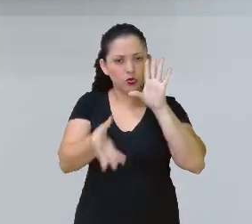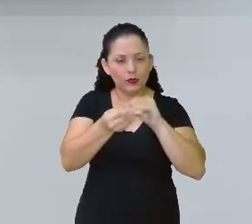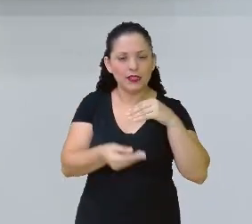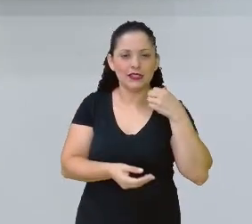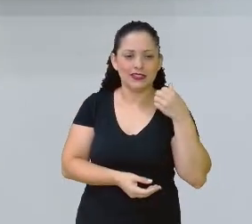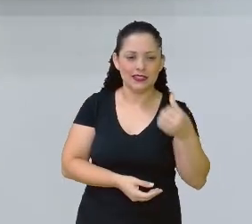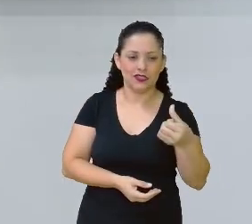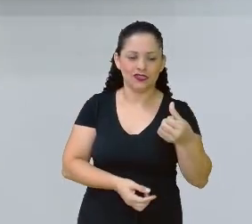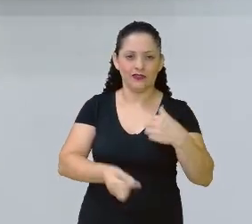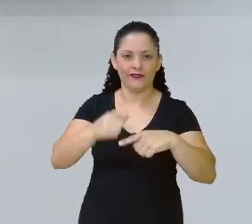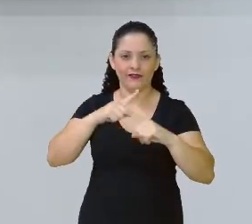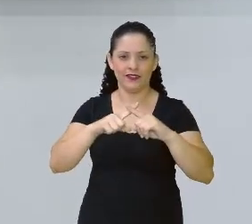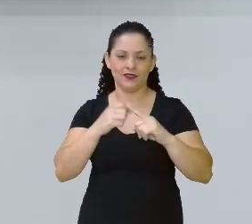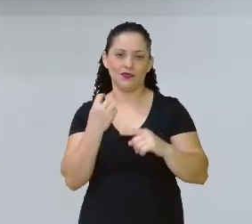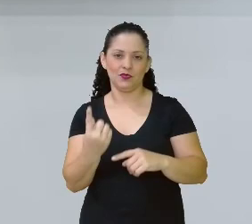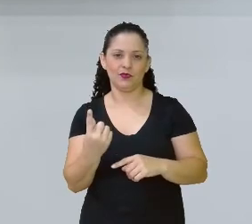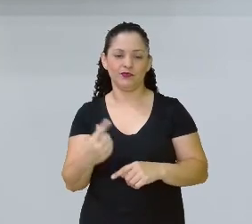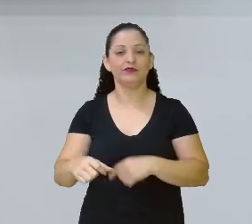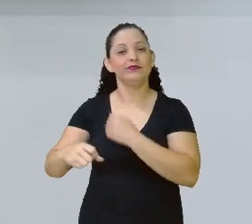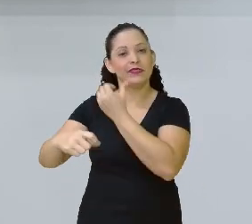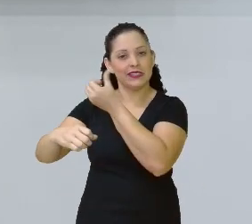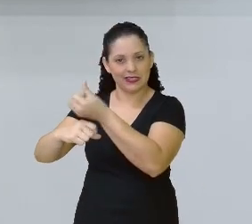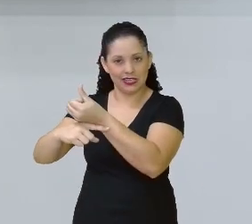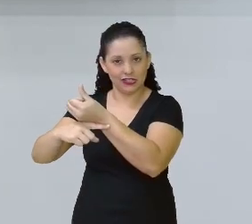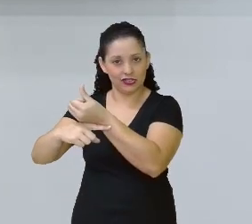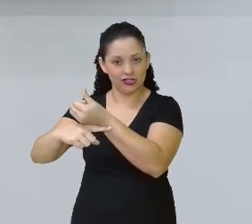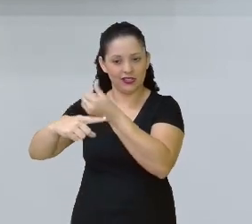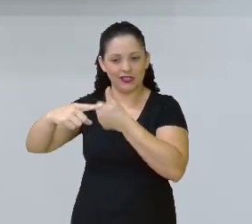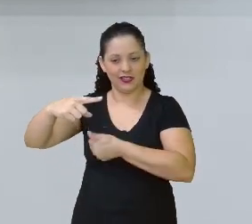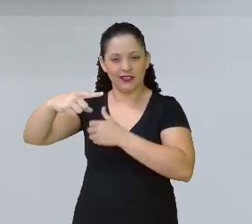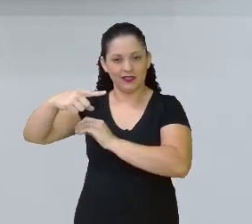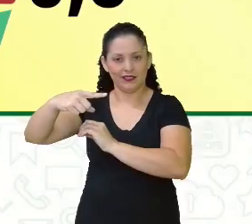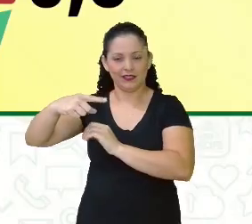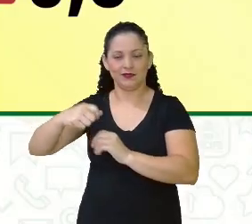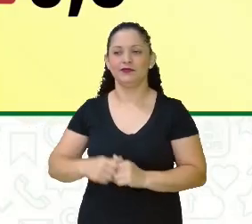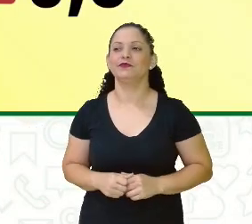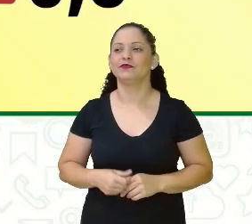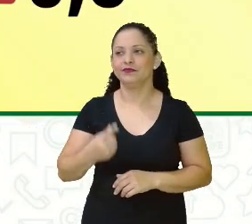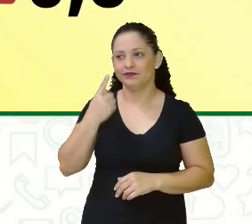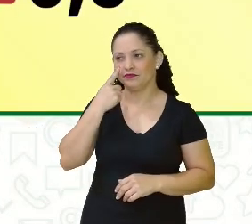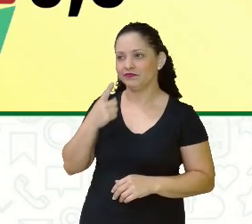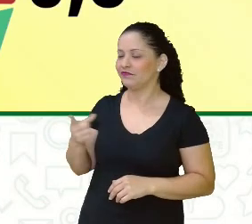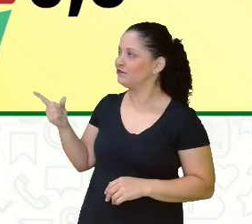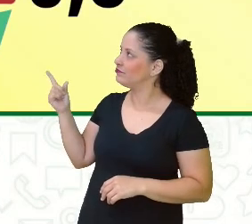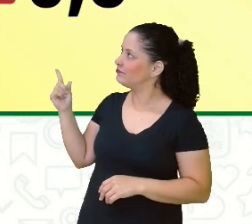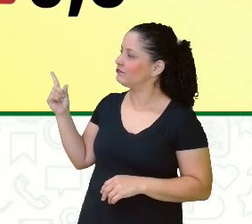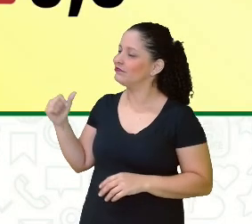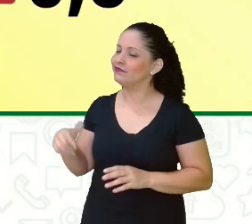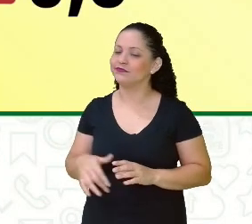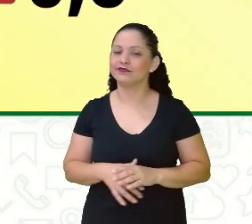ter exatamente 6/10, certo? Olha aí o resultado.